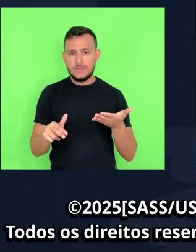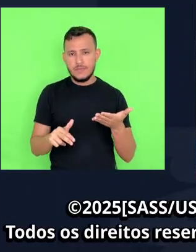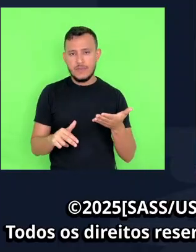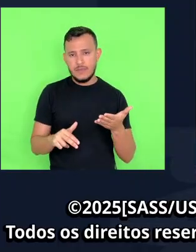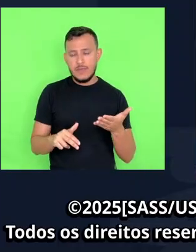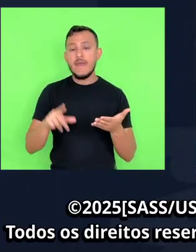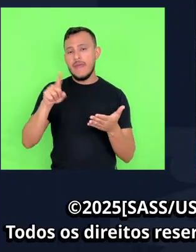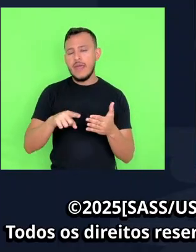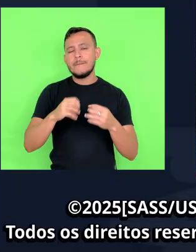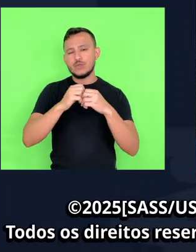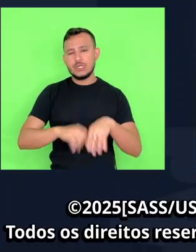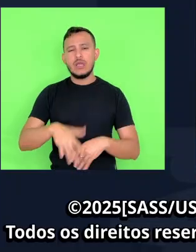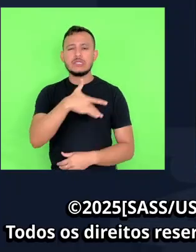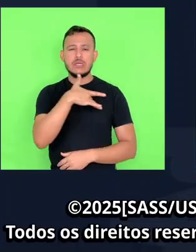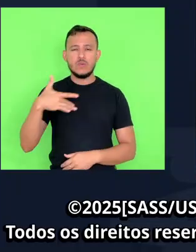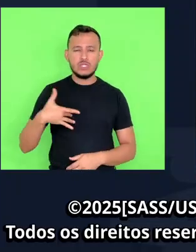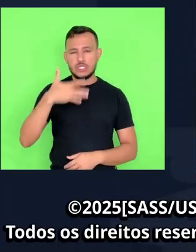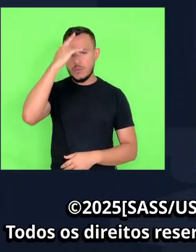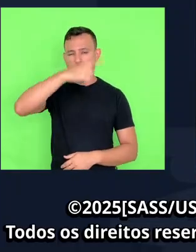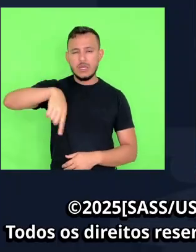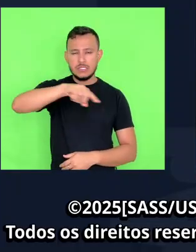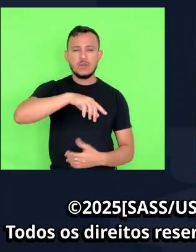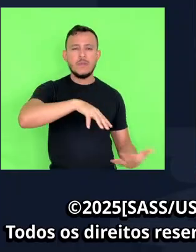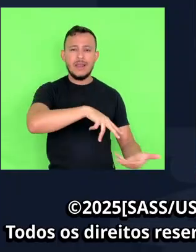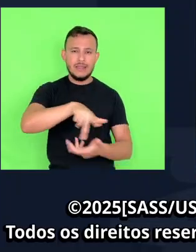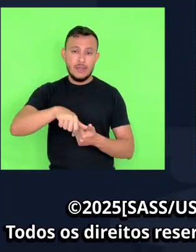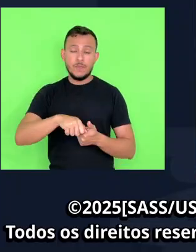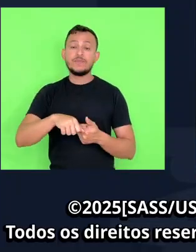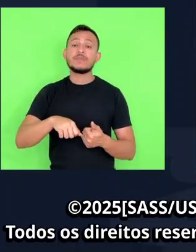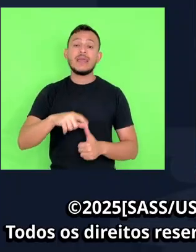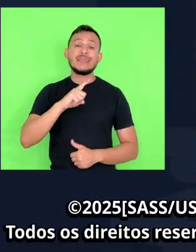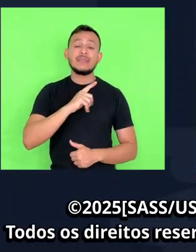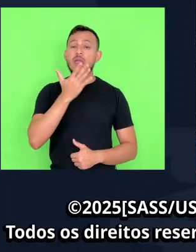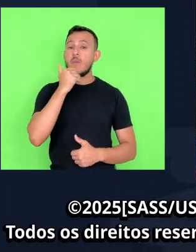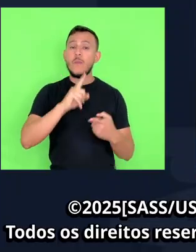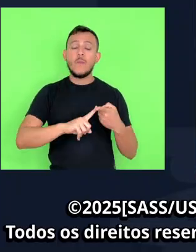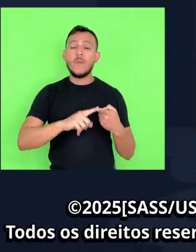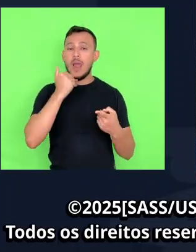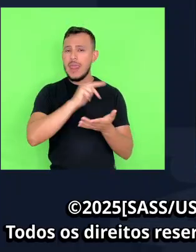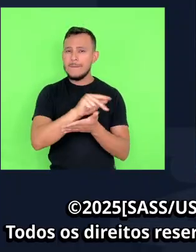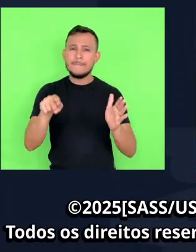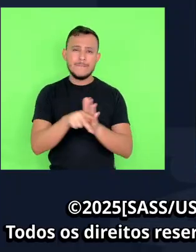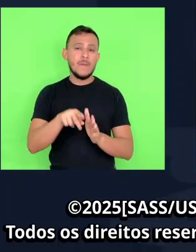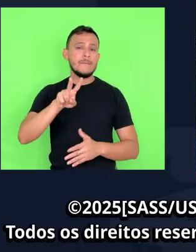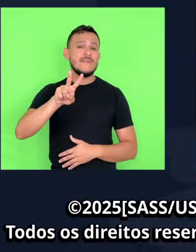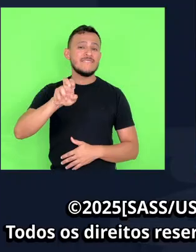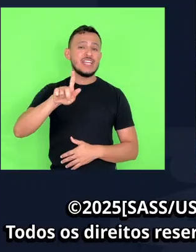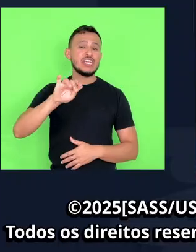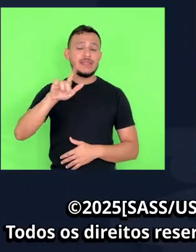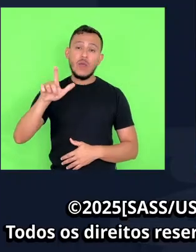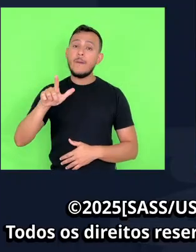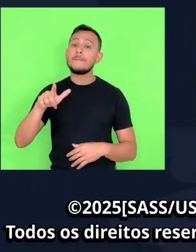causar danos à saúde da população e do planeta. Então, nós vimos o alimento de origem vegetal deve